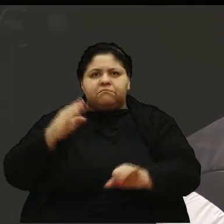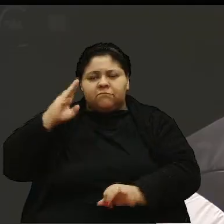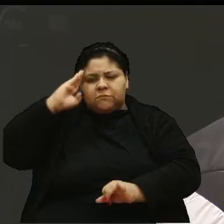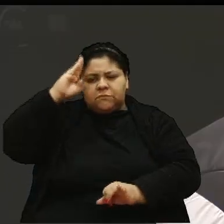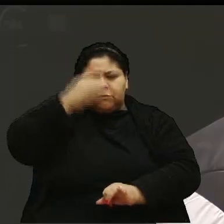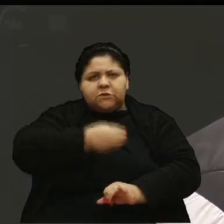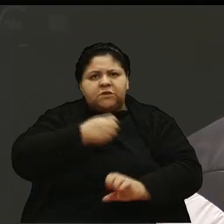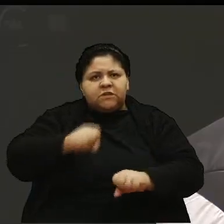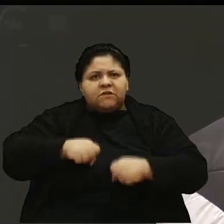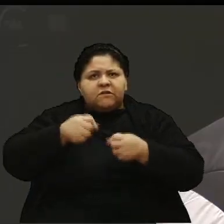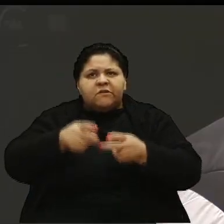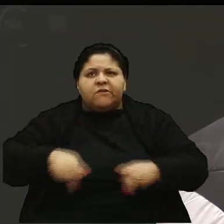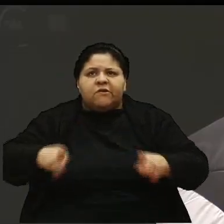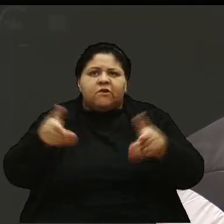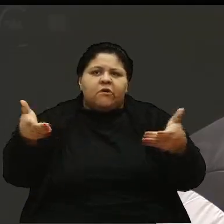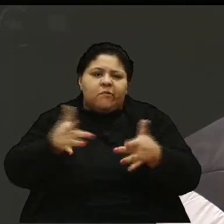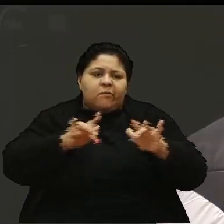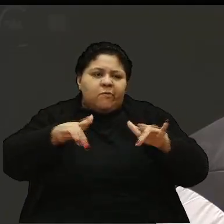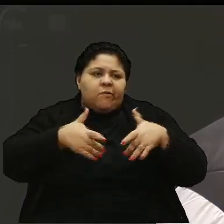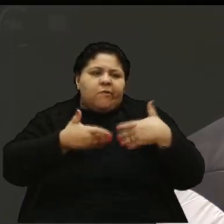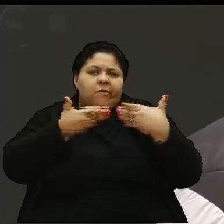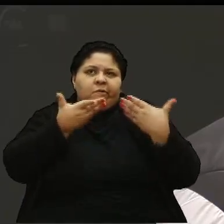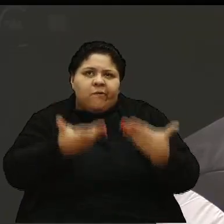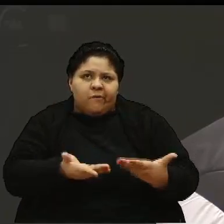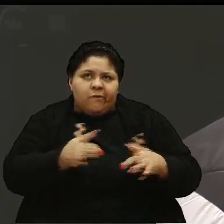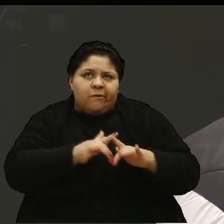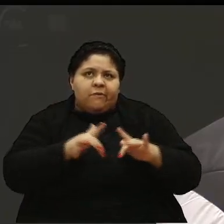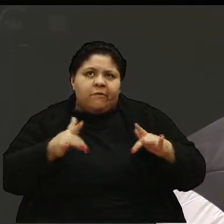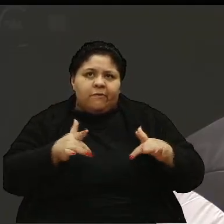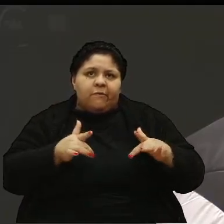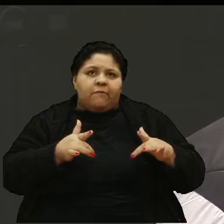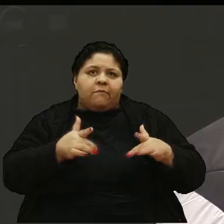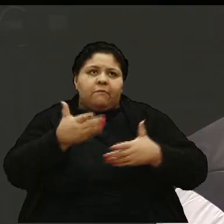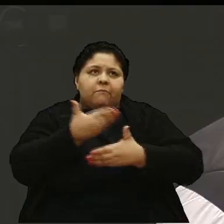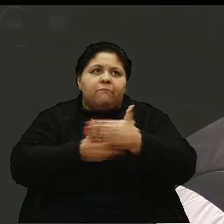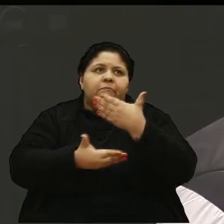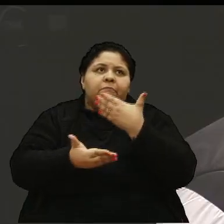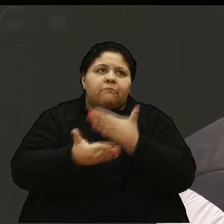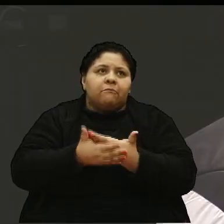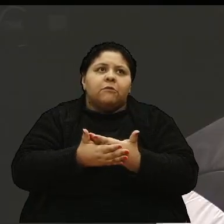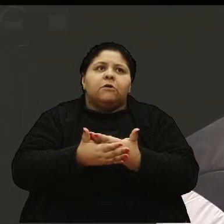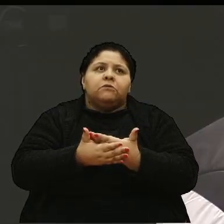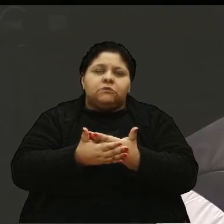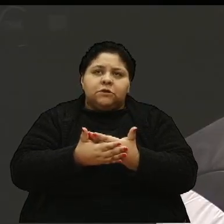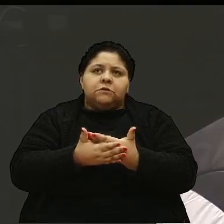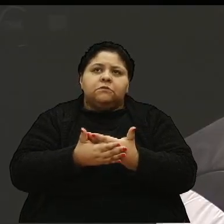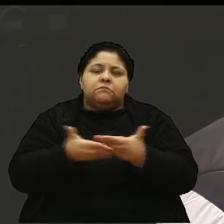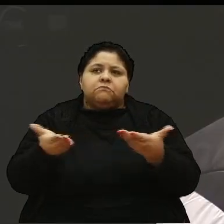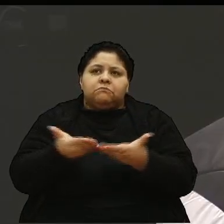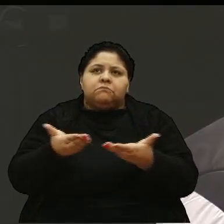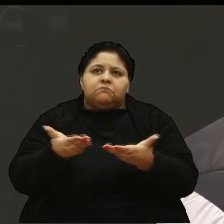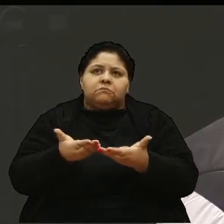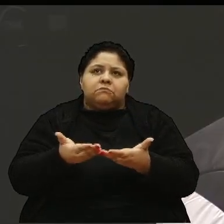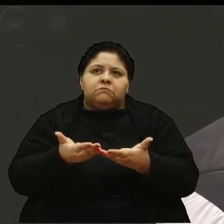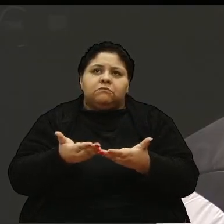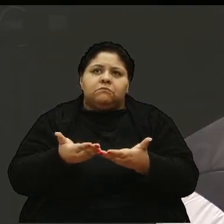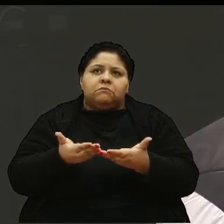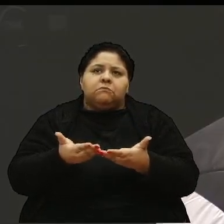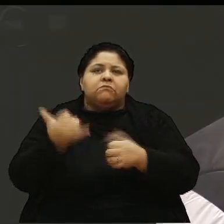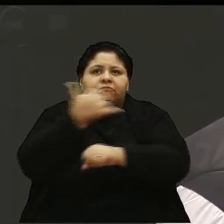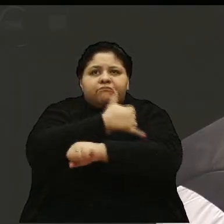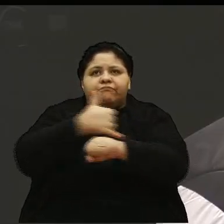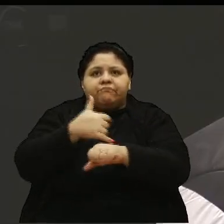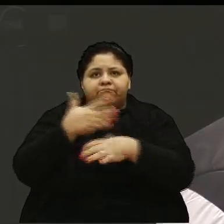do nosso povo. Fica a minha solidariedade e a solidariedade da vereadora Andressa Marques, de toda a bancada do PCdoB, por esse